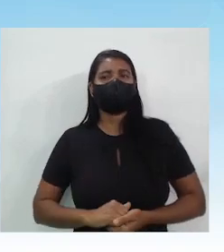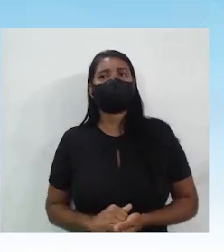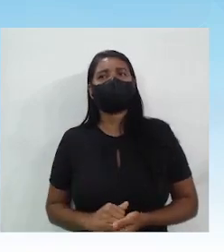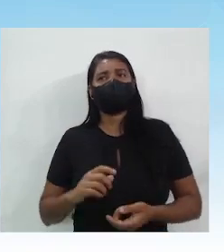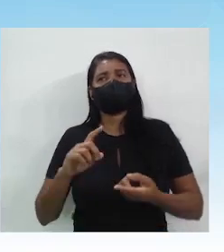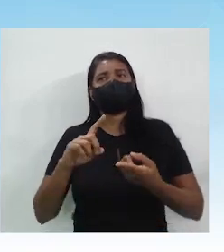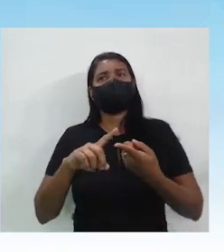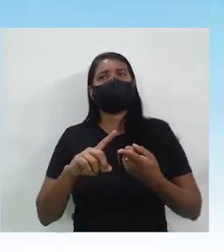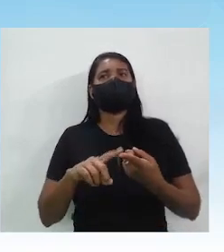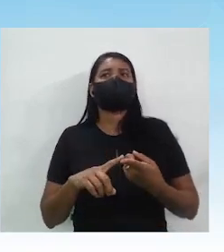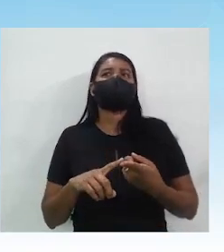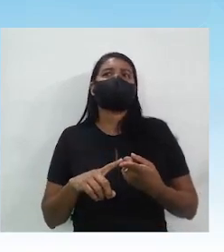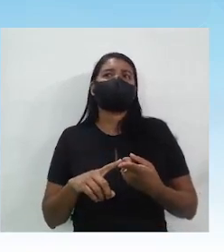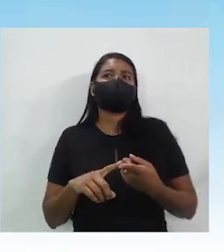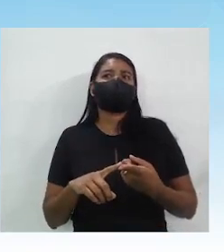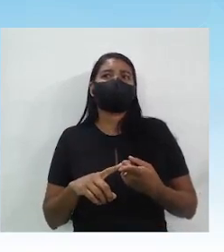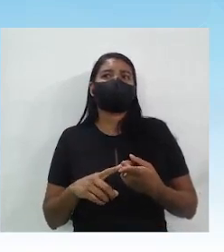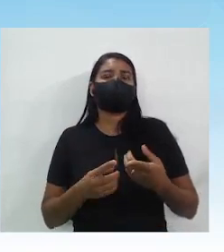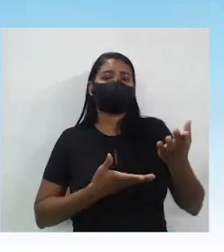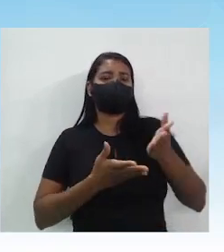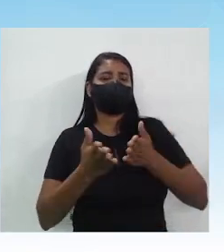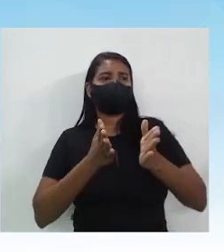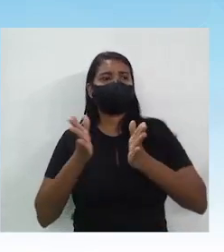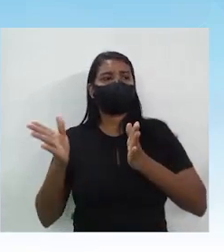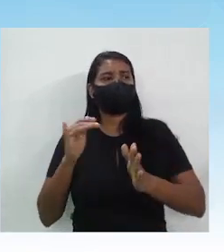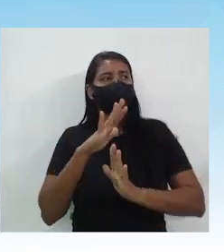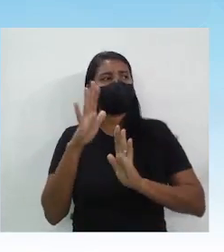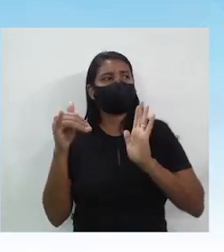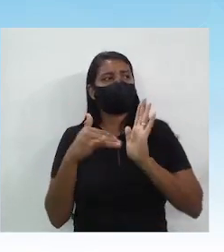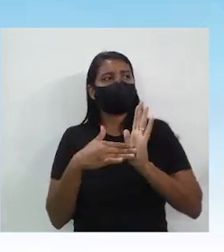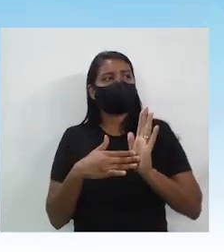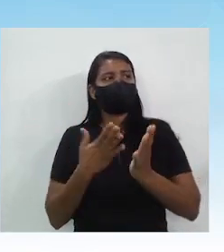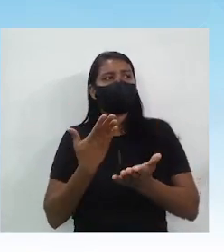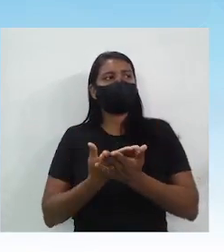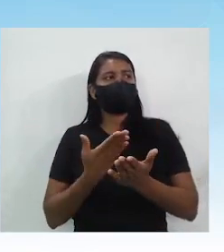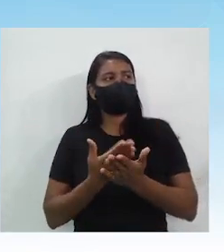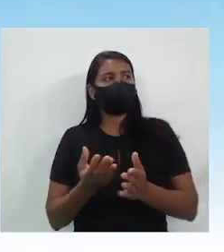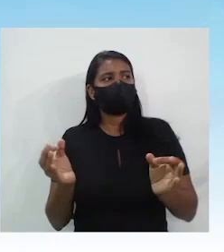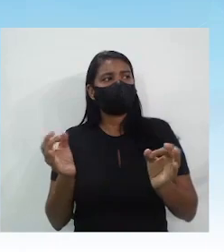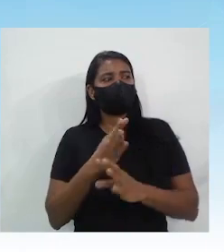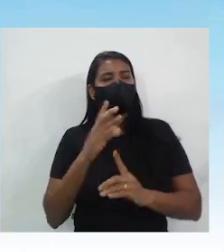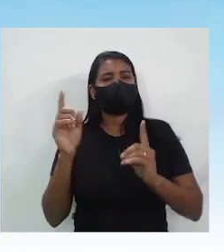e também bastante acessível. Eu vou ficando por aqui